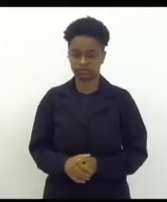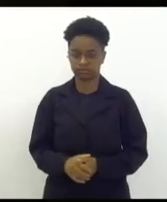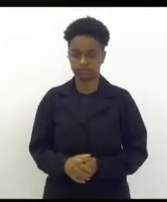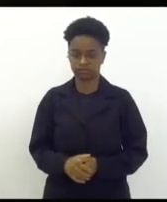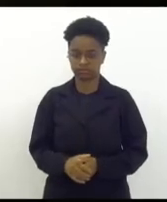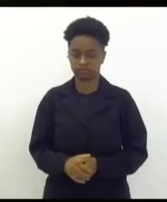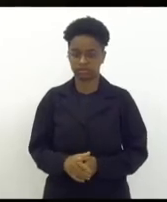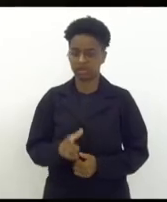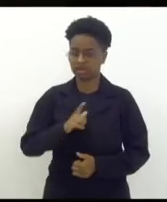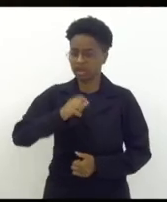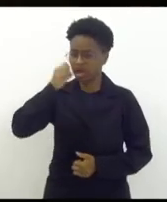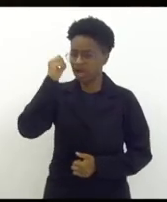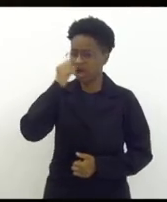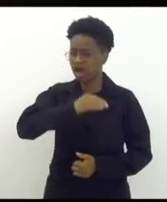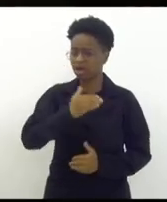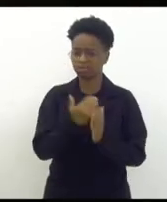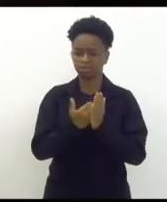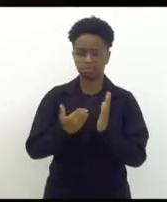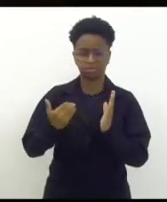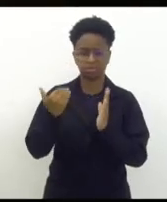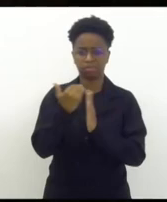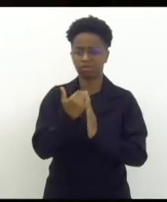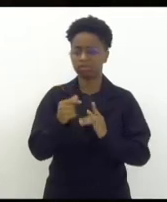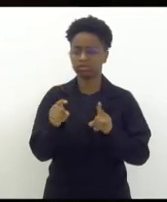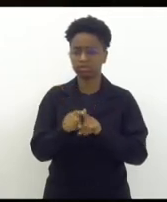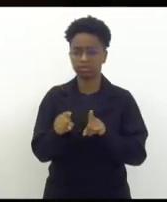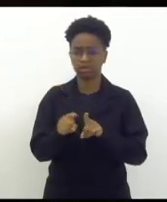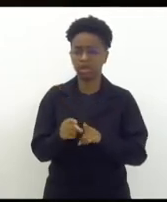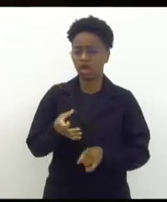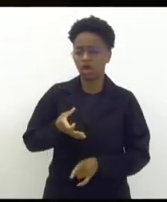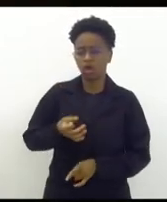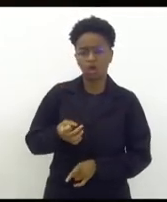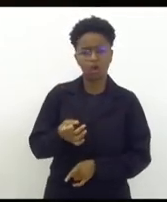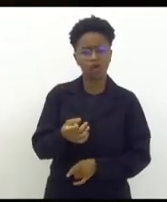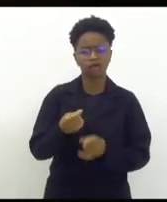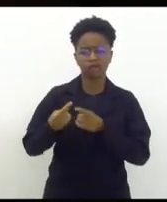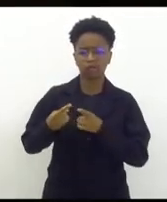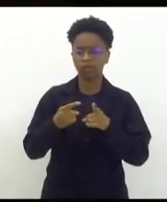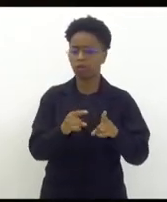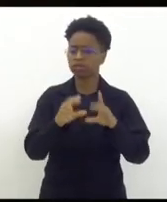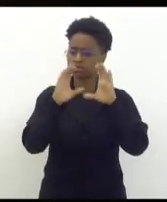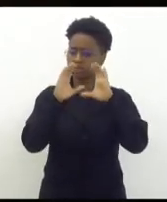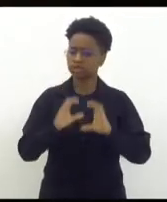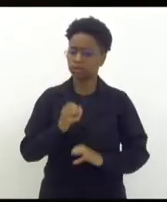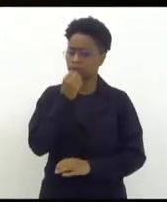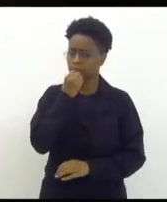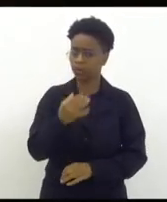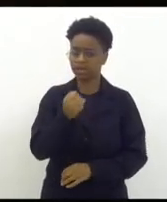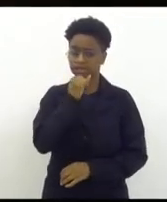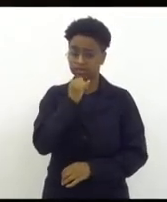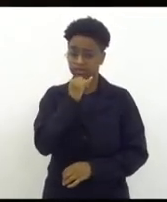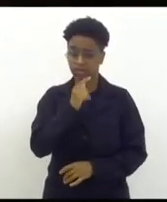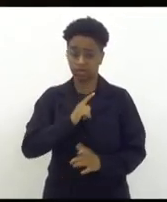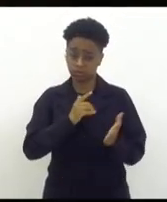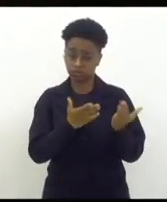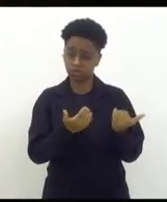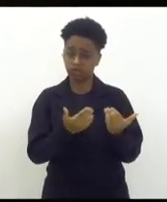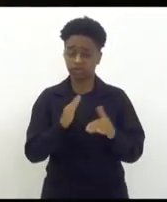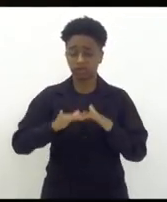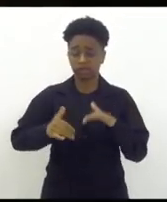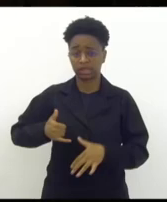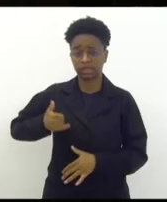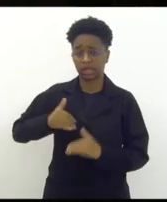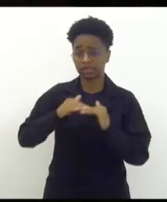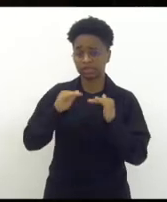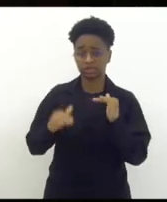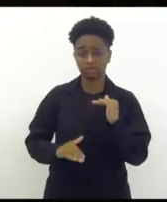os maiores abusos de autoridade as maiores covardias com cidadão de bem como por exemplo um jovem talvez menor de